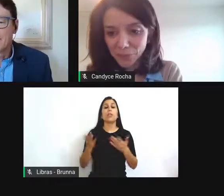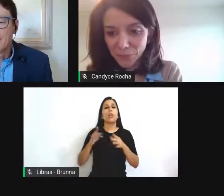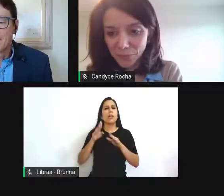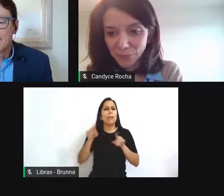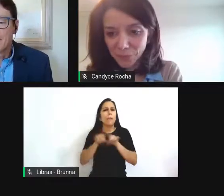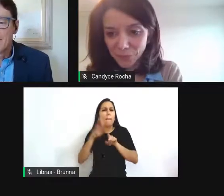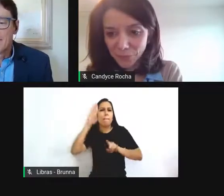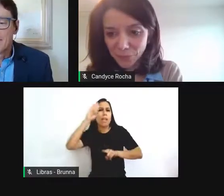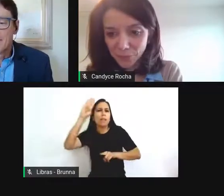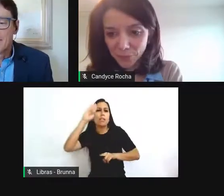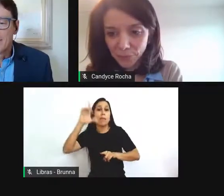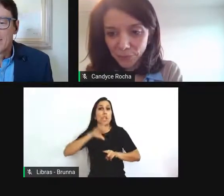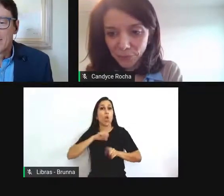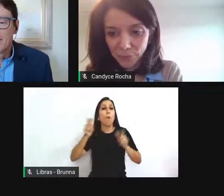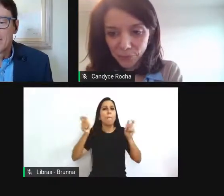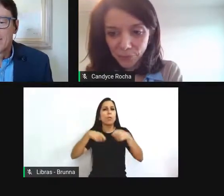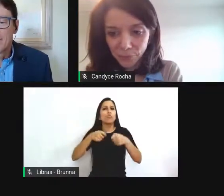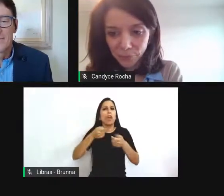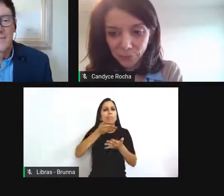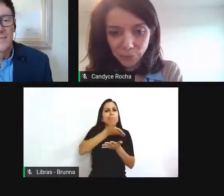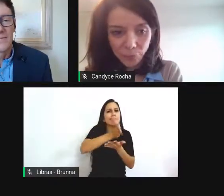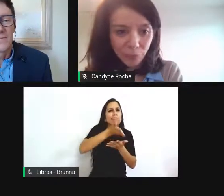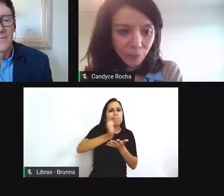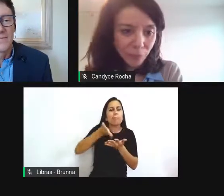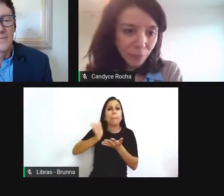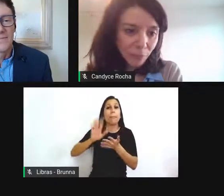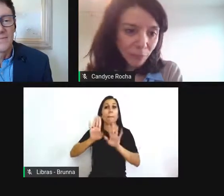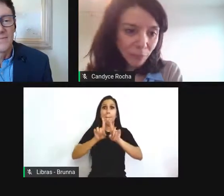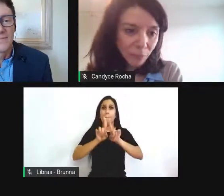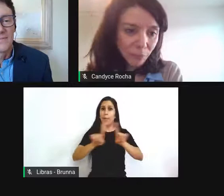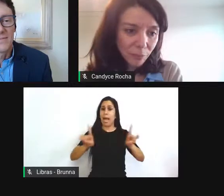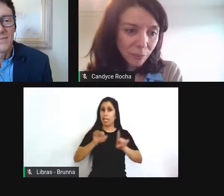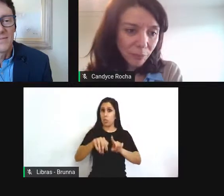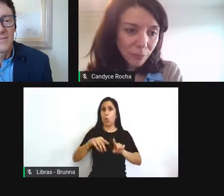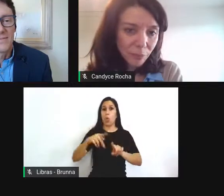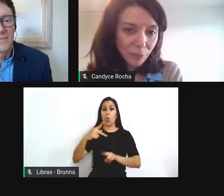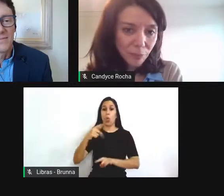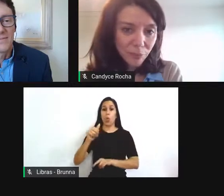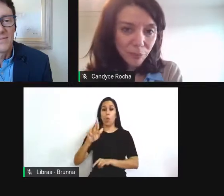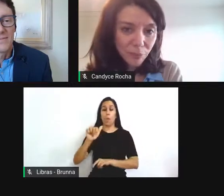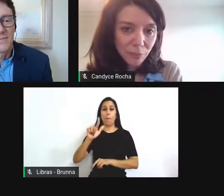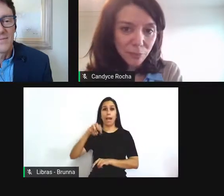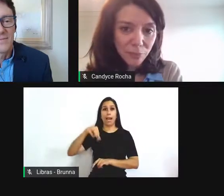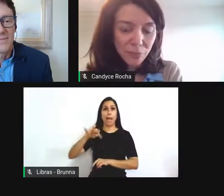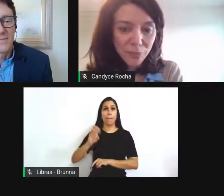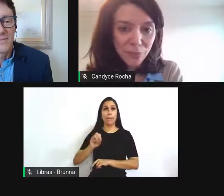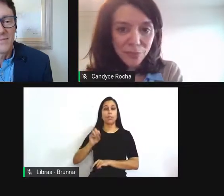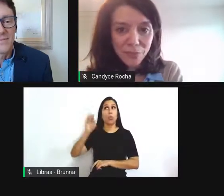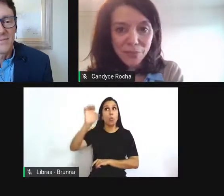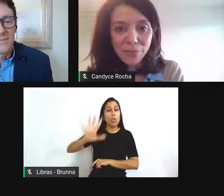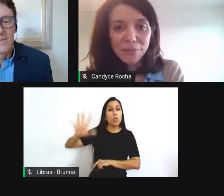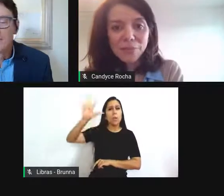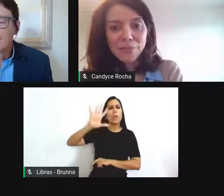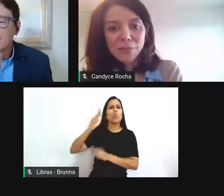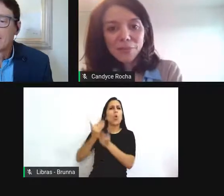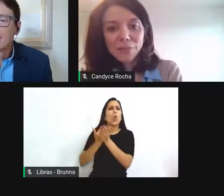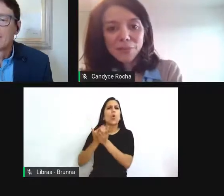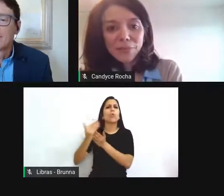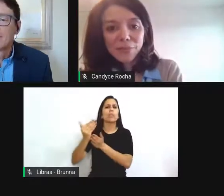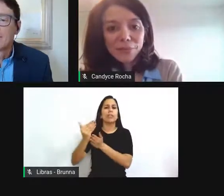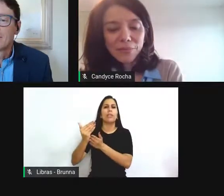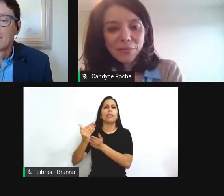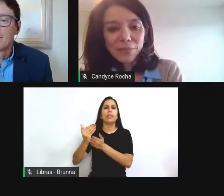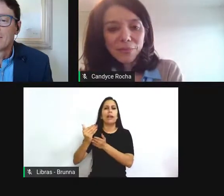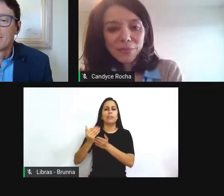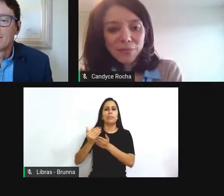eu poderia reportar foram esses. O Parlamento Europeu, né, isso foi bastante curioso, começou a dar aberturas